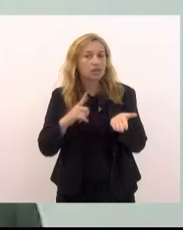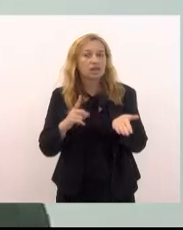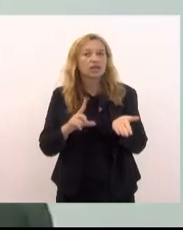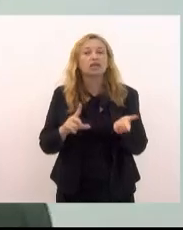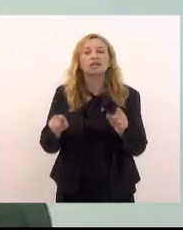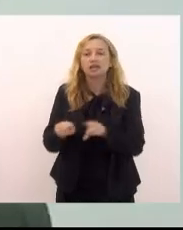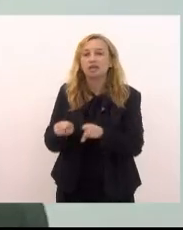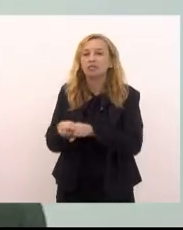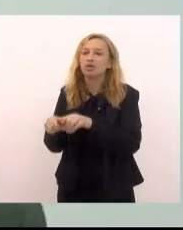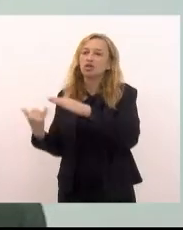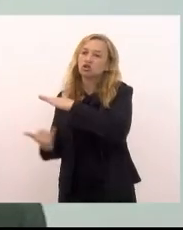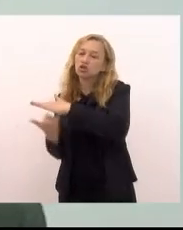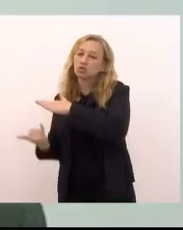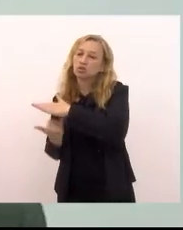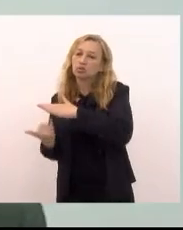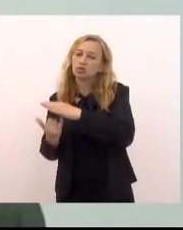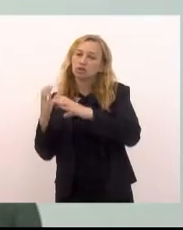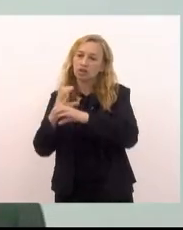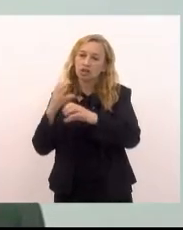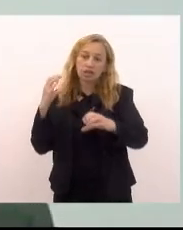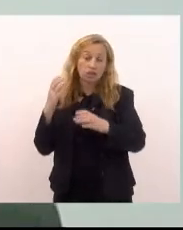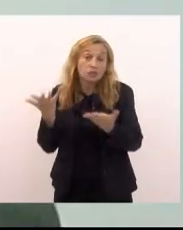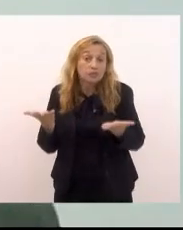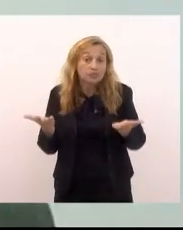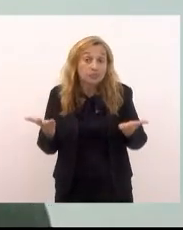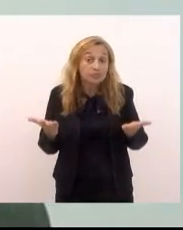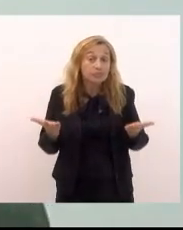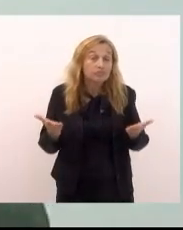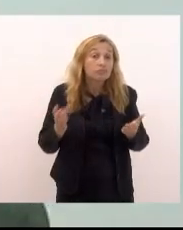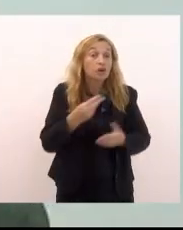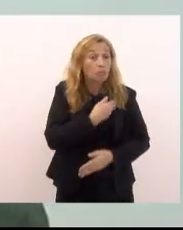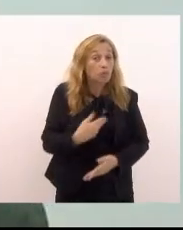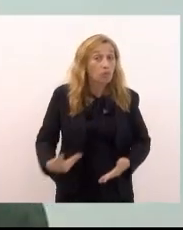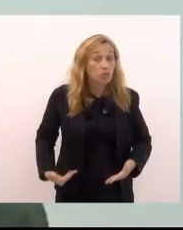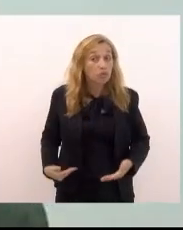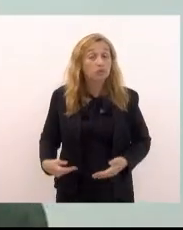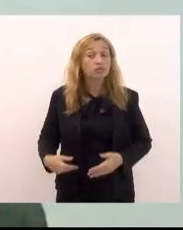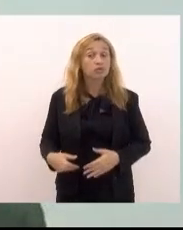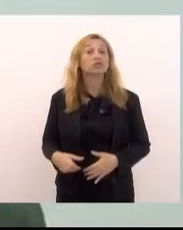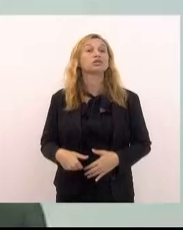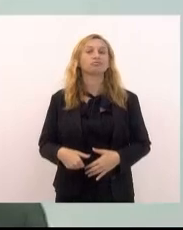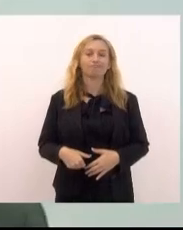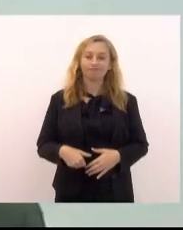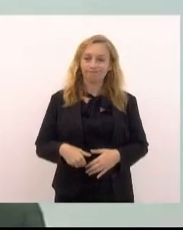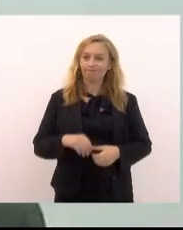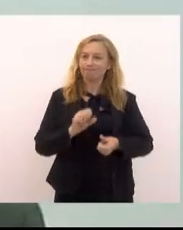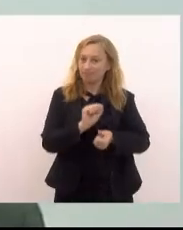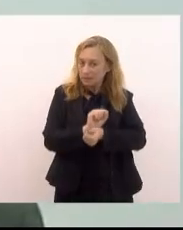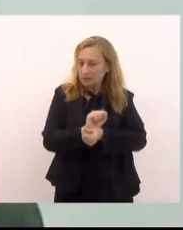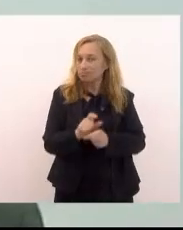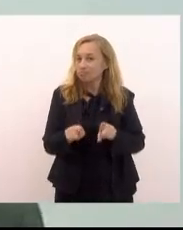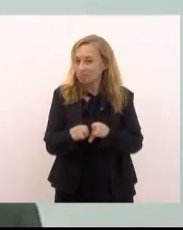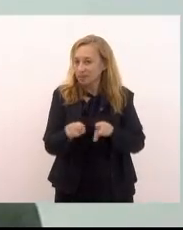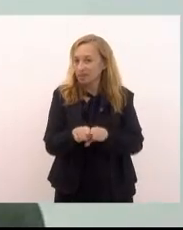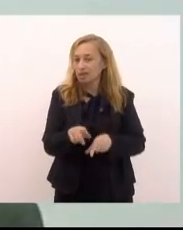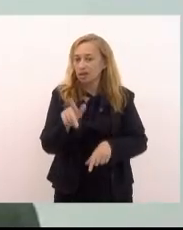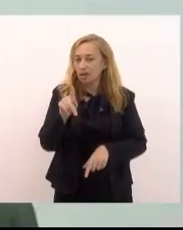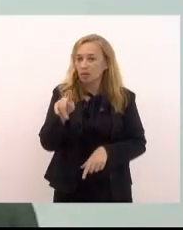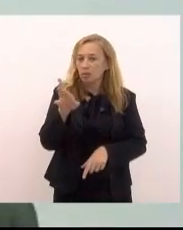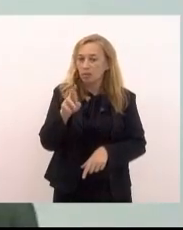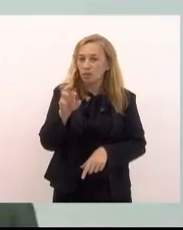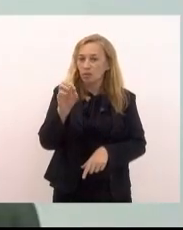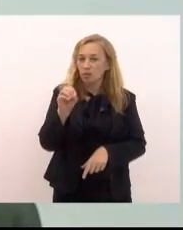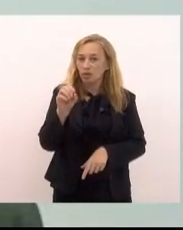o Instituto de Engenharia e Arquitetura, os engenheiros e arquitetos públicos, que estão com as suas progressões congeladas.